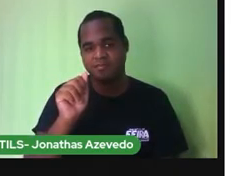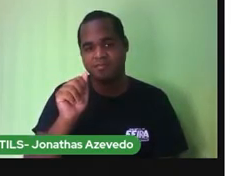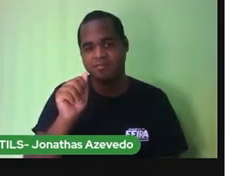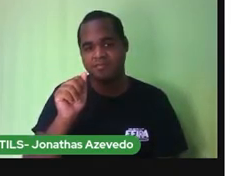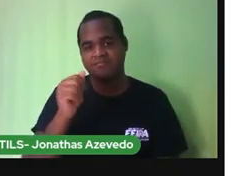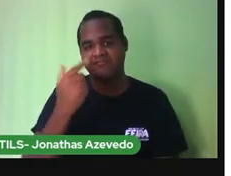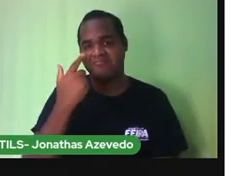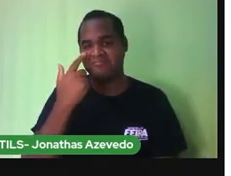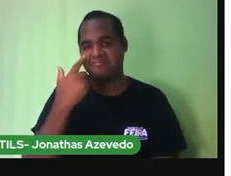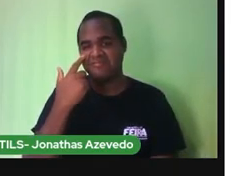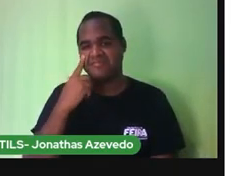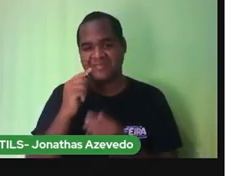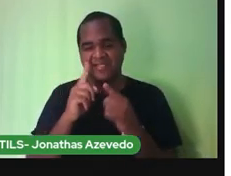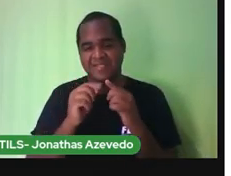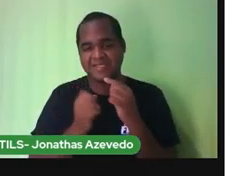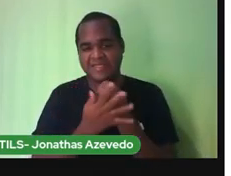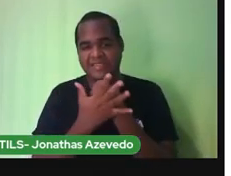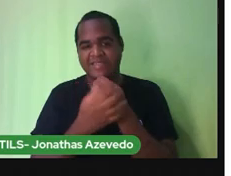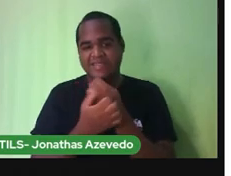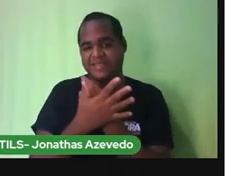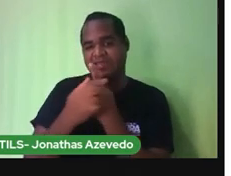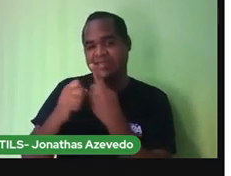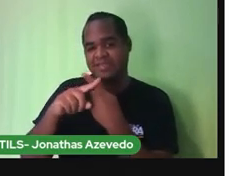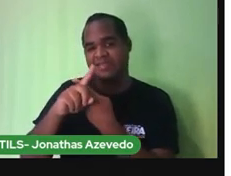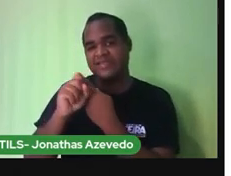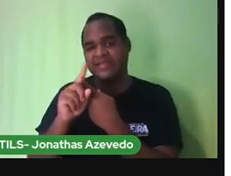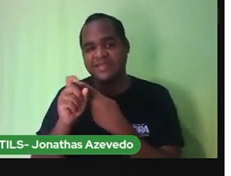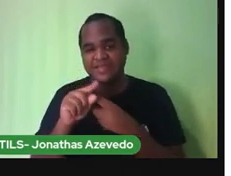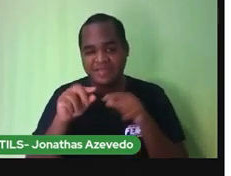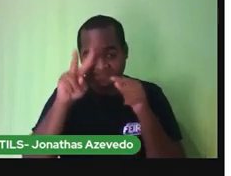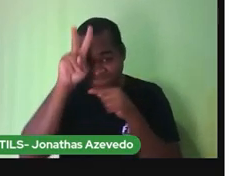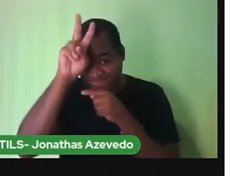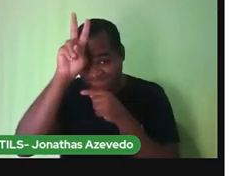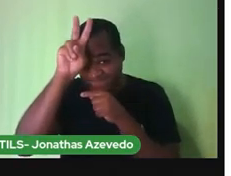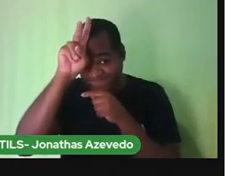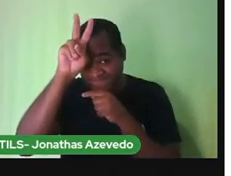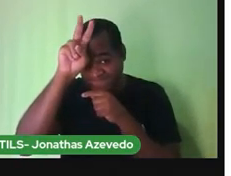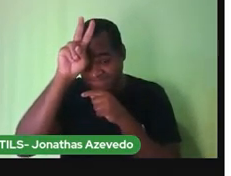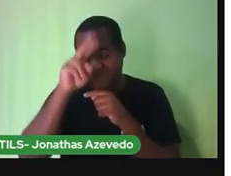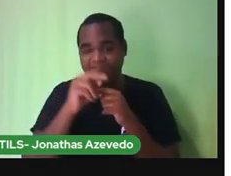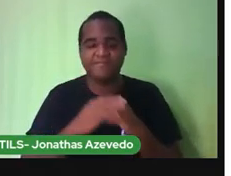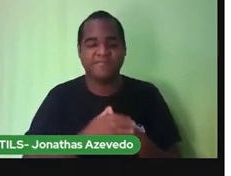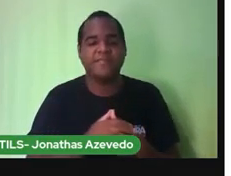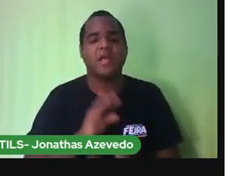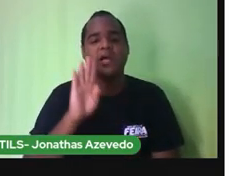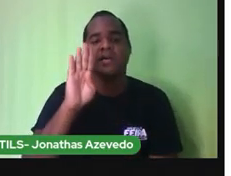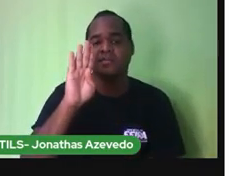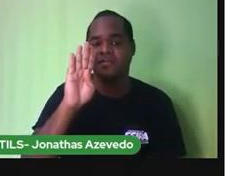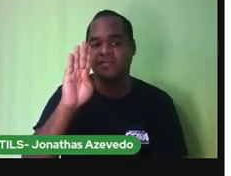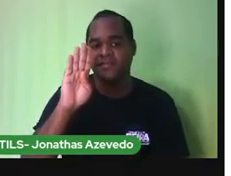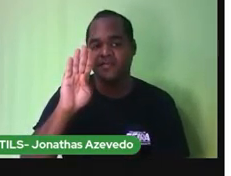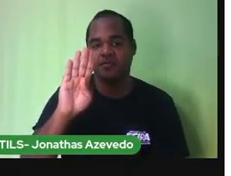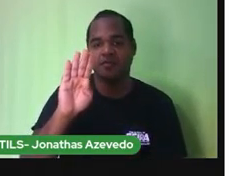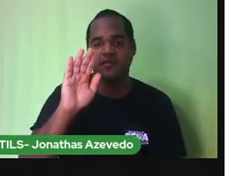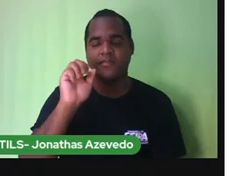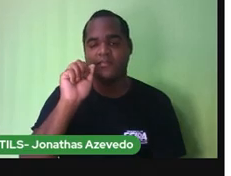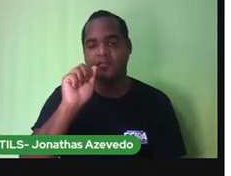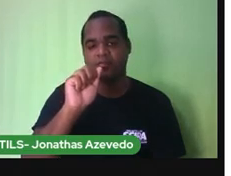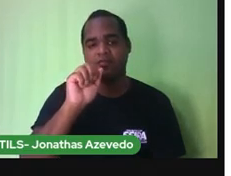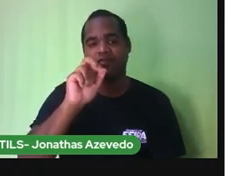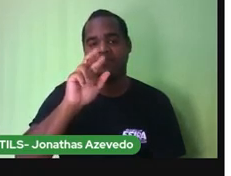quando a gente vê essas perninhas cabeluda dela ó faz uma peninha vamos ver como é que escreve barata